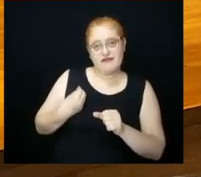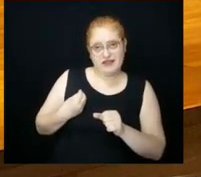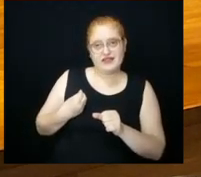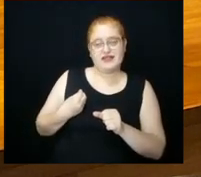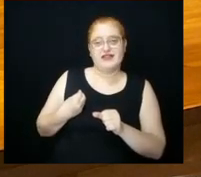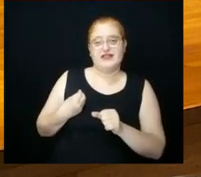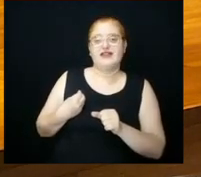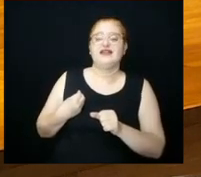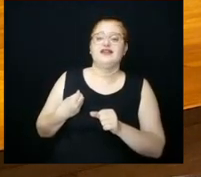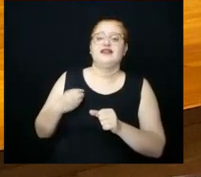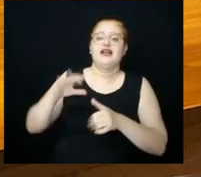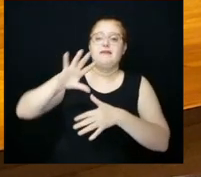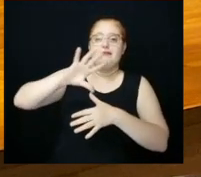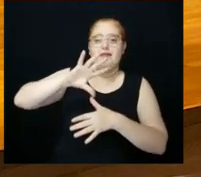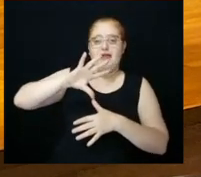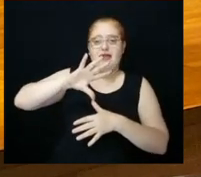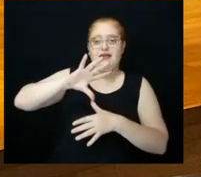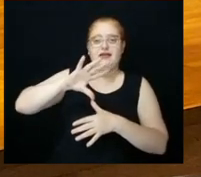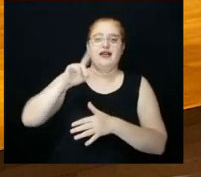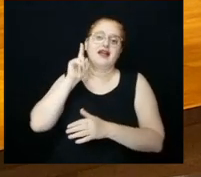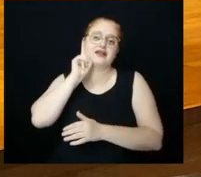a América, né? Nos Estados Unidos.